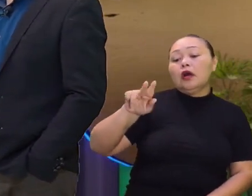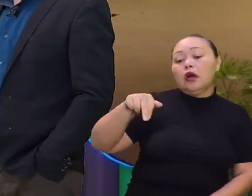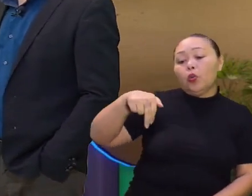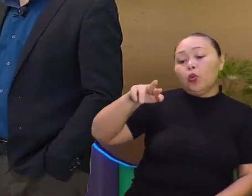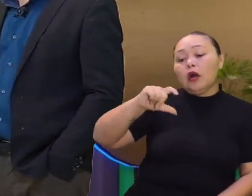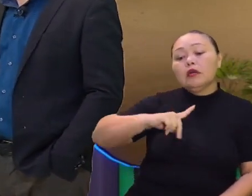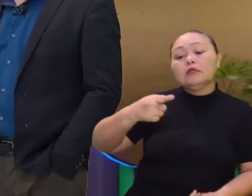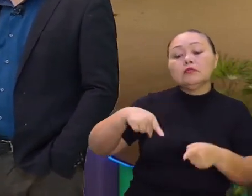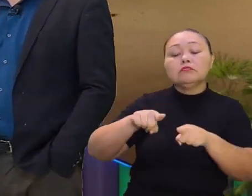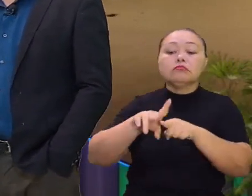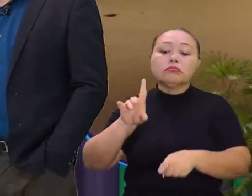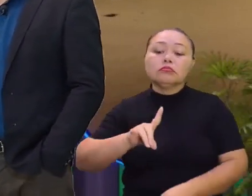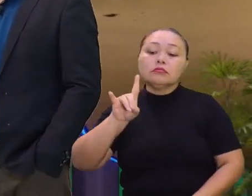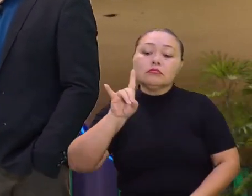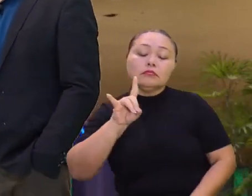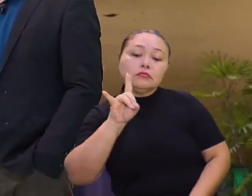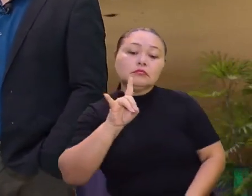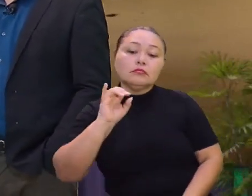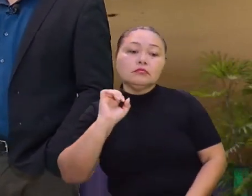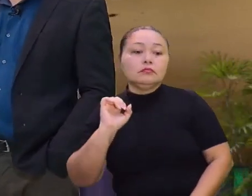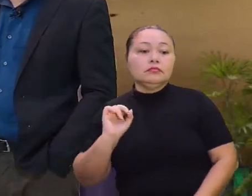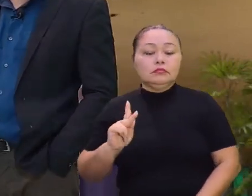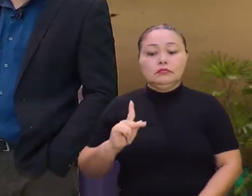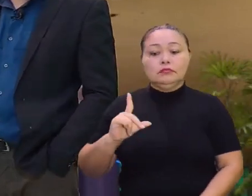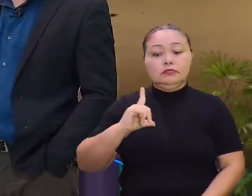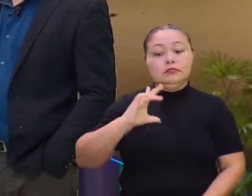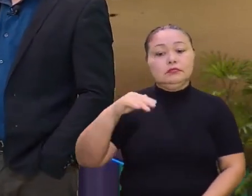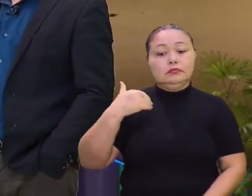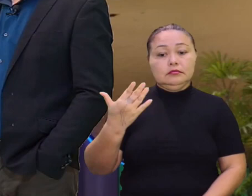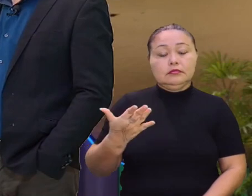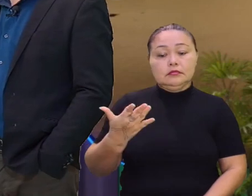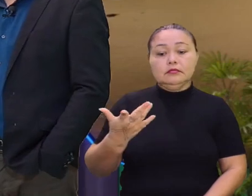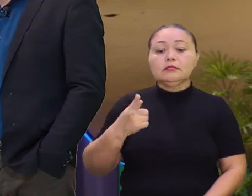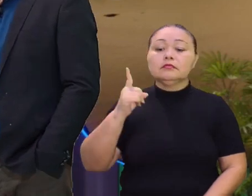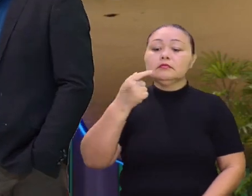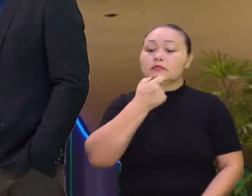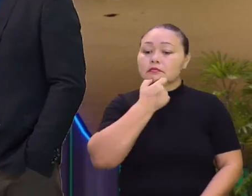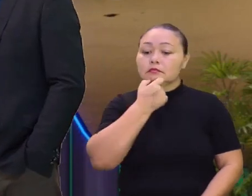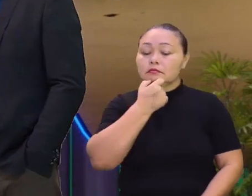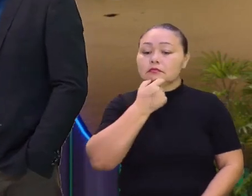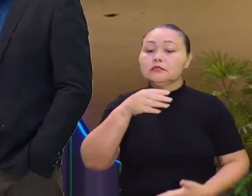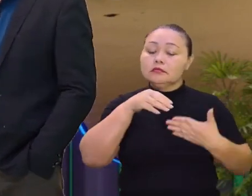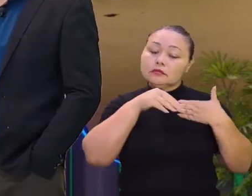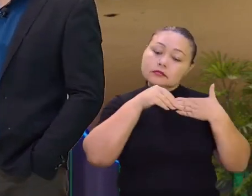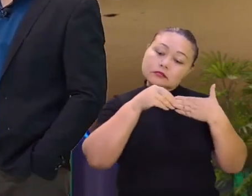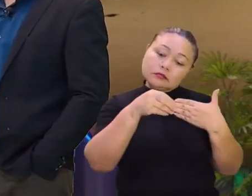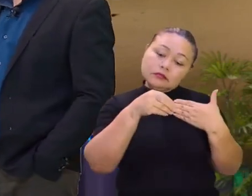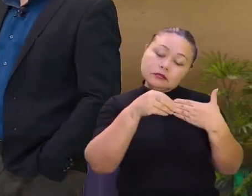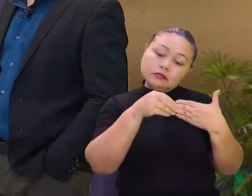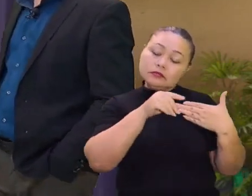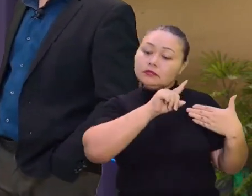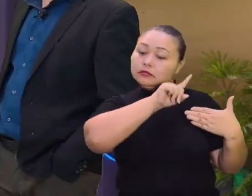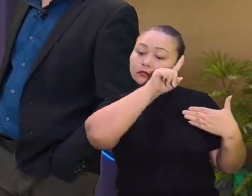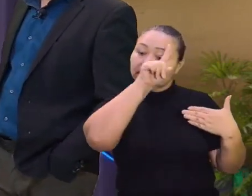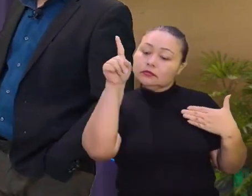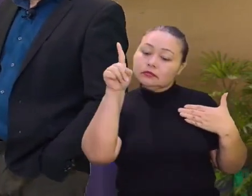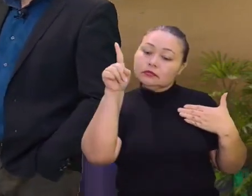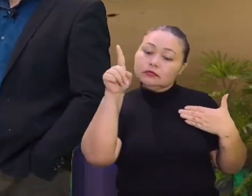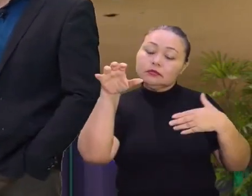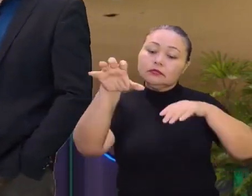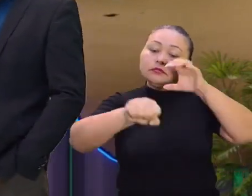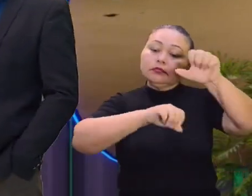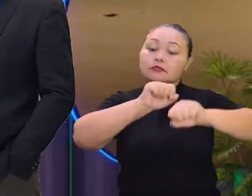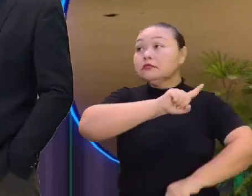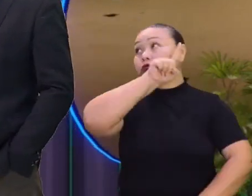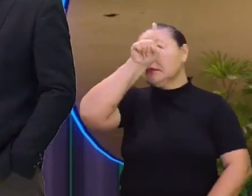bolivianos, ok? No entanto, teve essa questão que os ingleses levaram para as suas